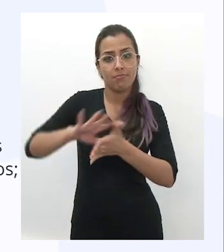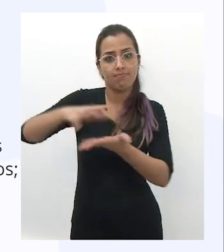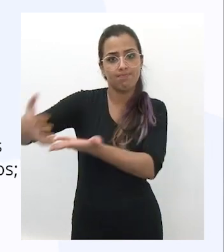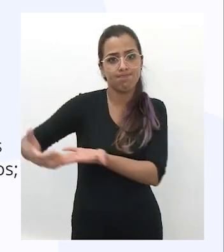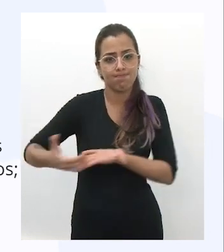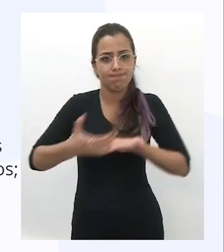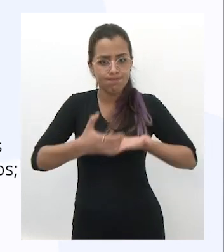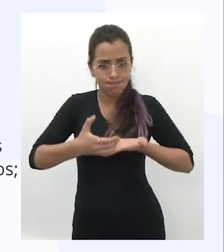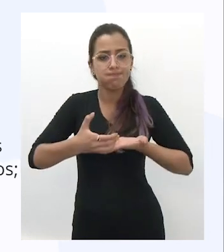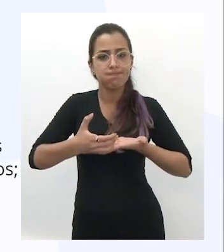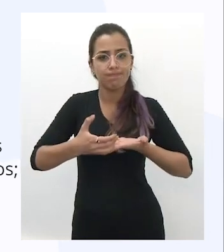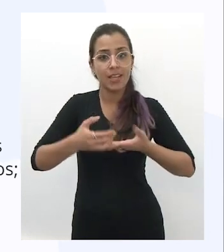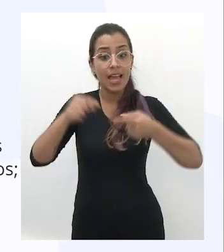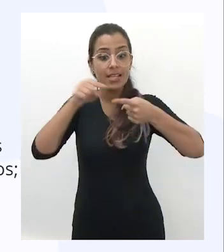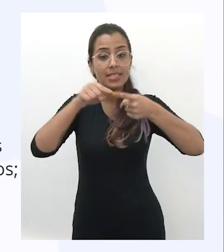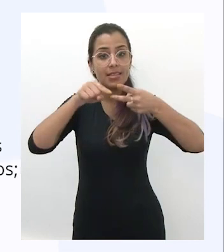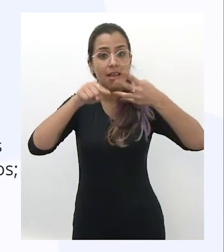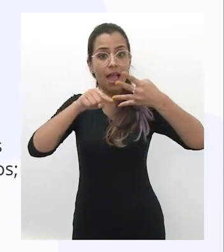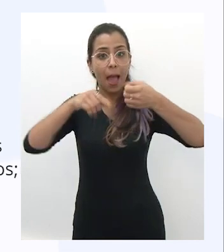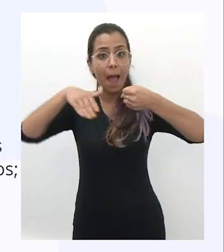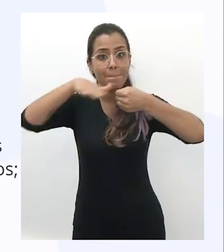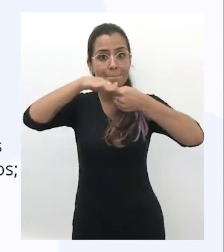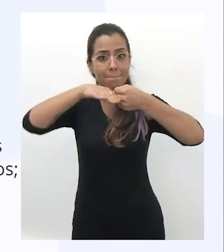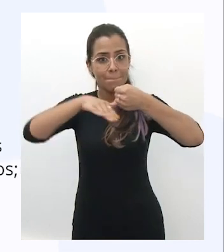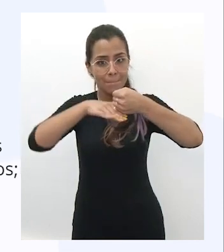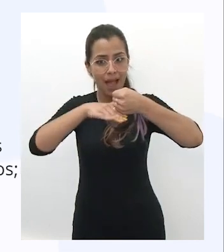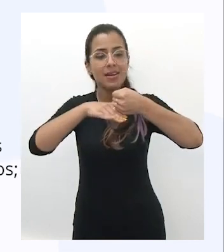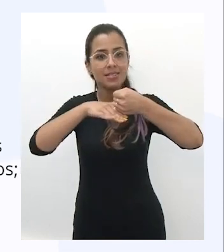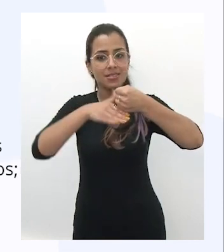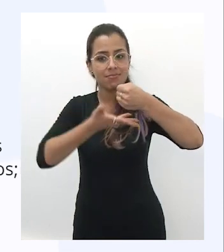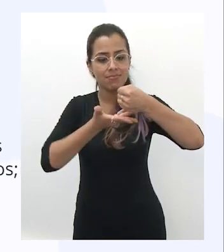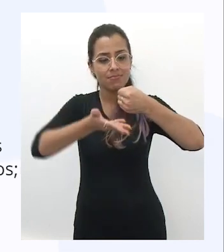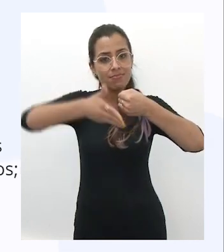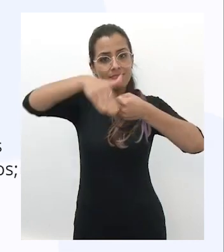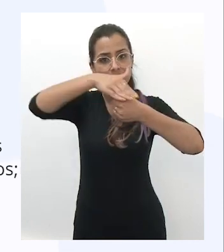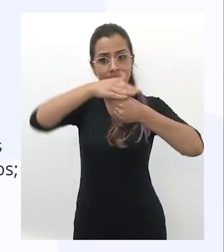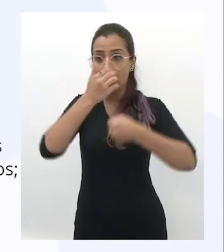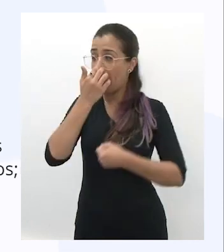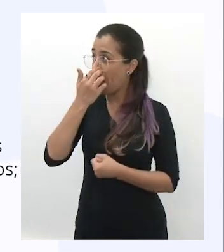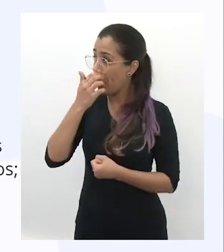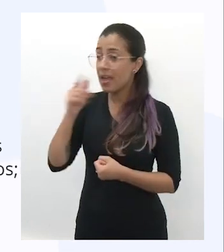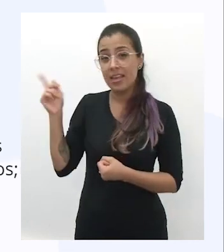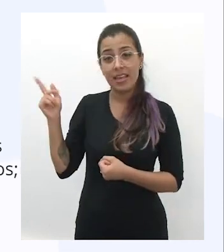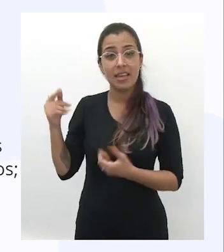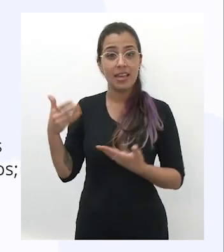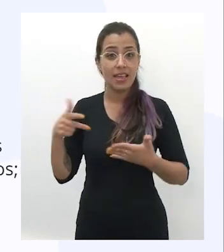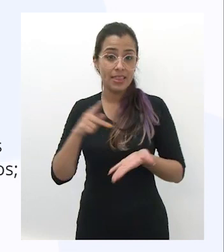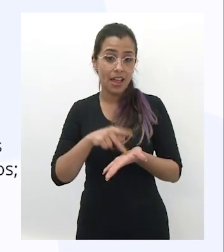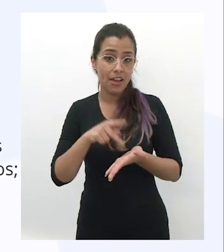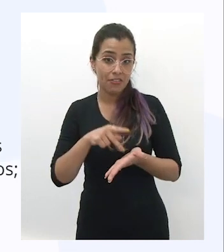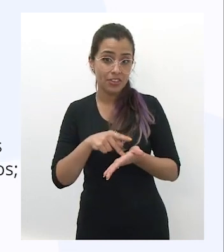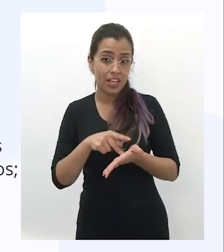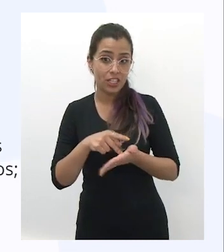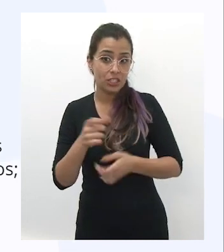a base da organização social da Roma clássica. Na verdade, essa base ela não muda muito, né, do período monárquico para